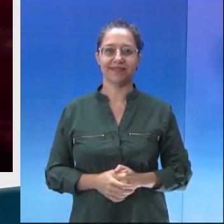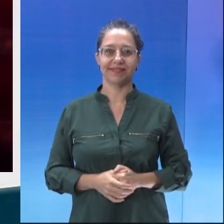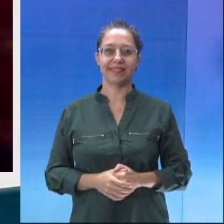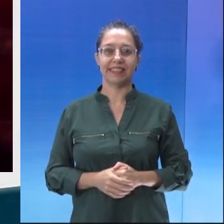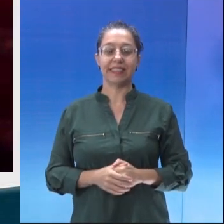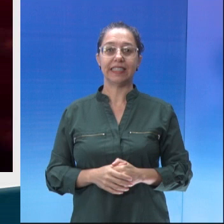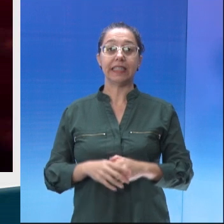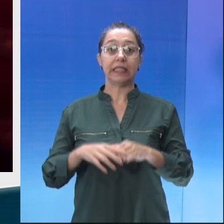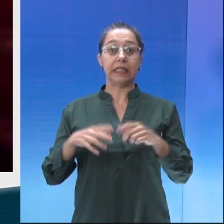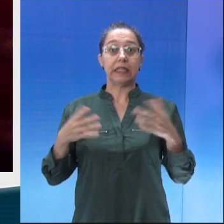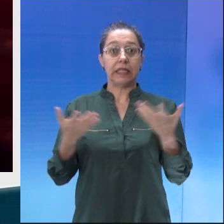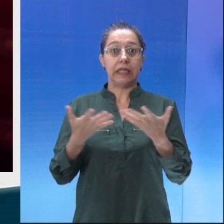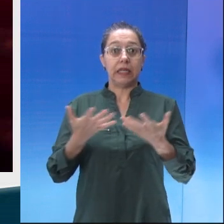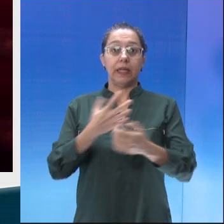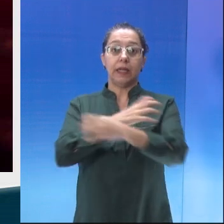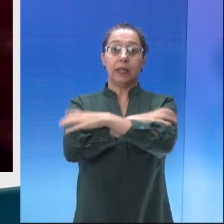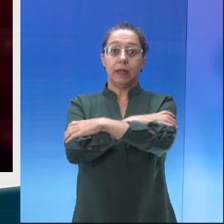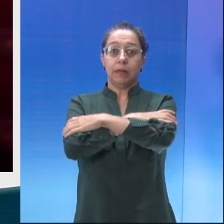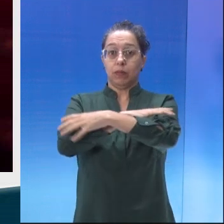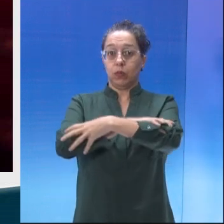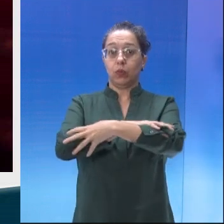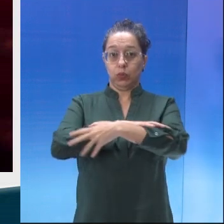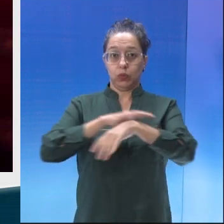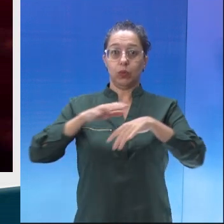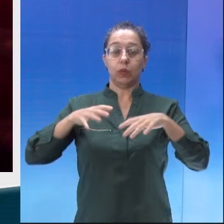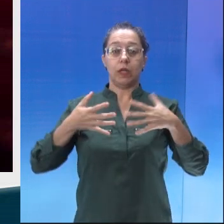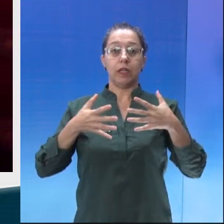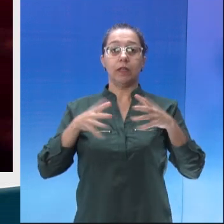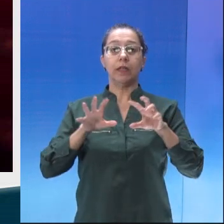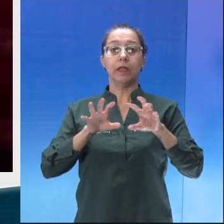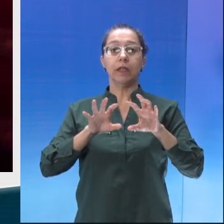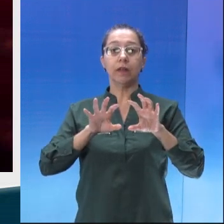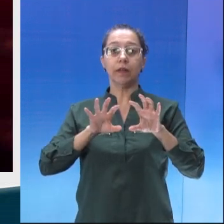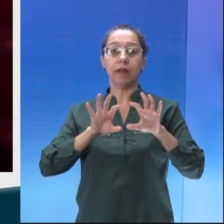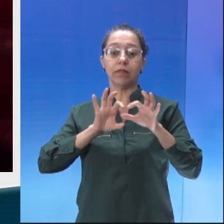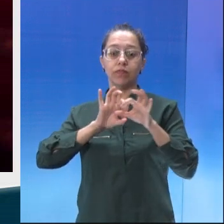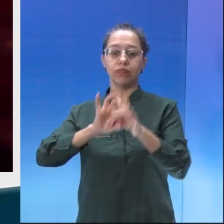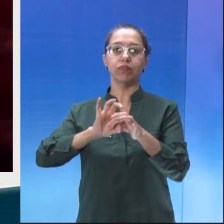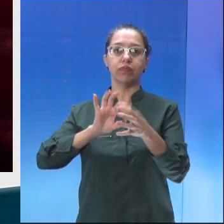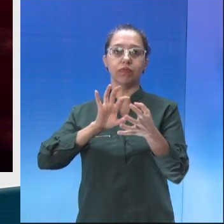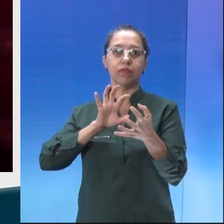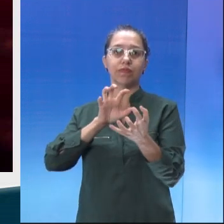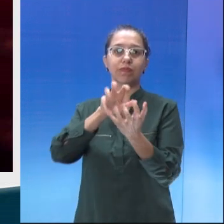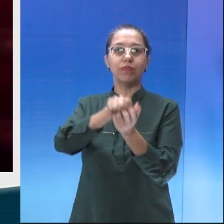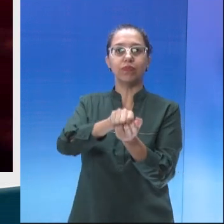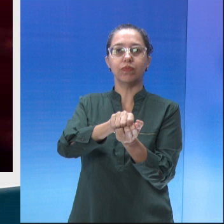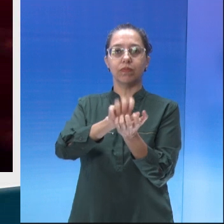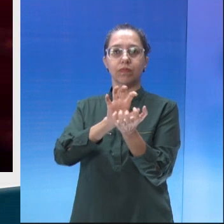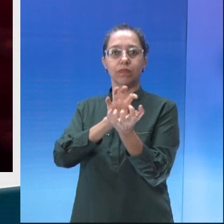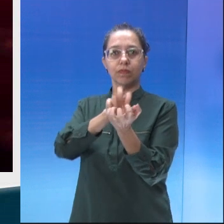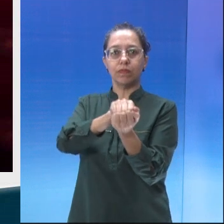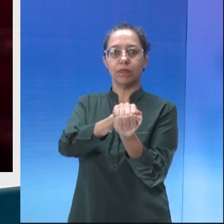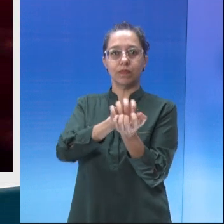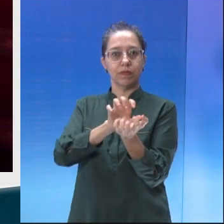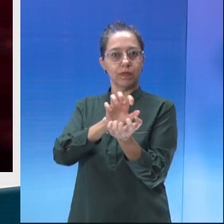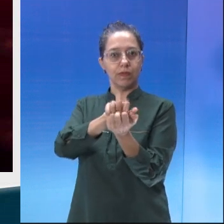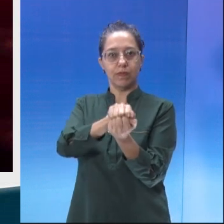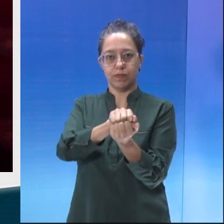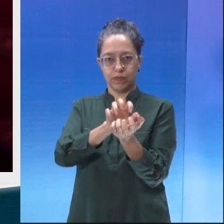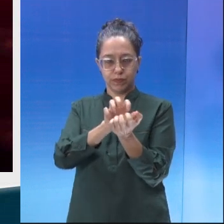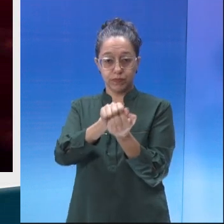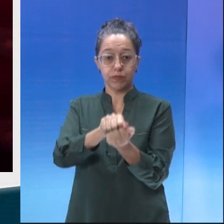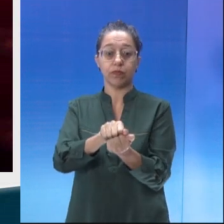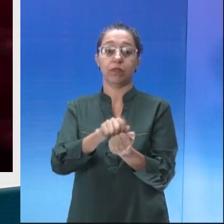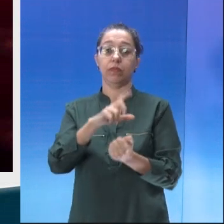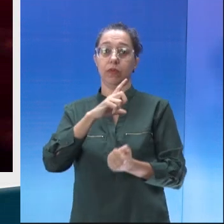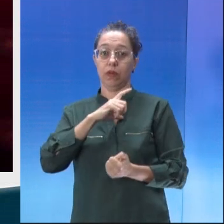Contração muscular, tão importante. Lembrando aí que o tecido muscular é um dos maiores tecidos que nós temos no nosso